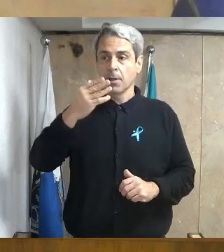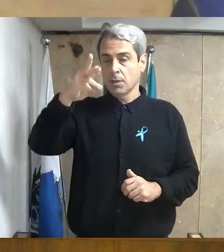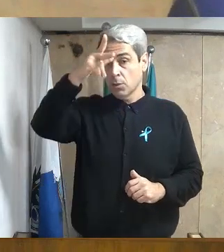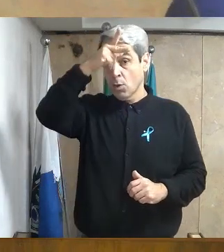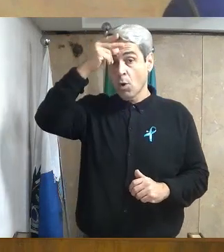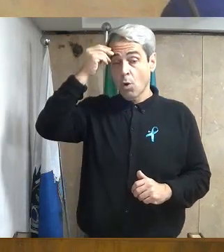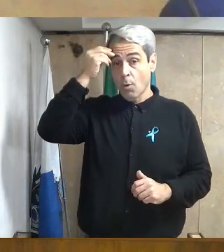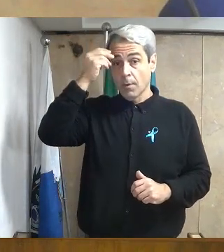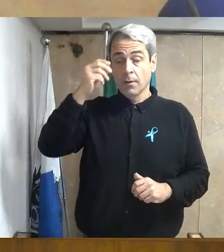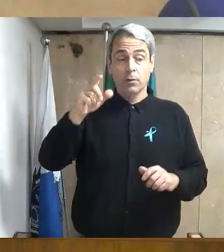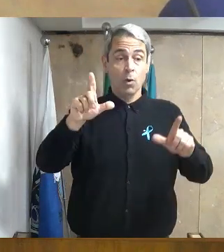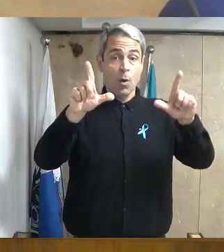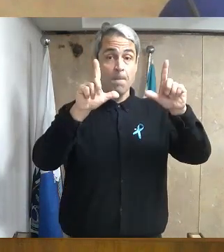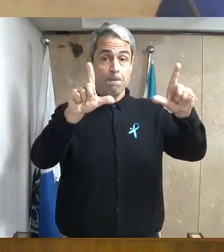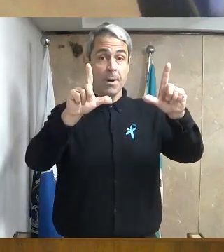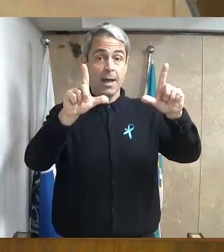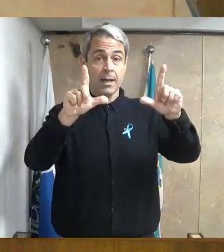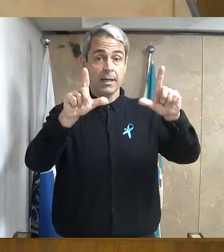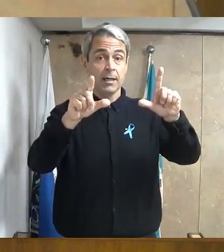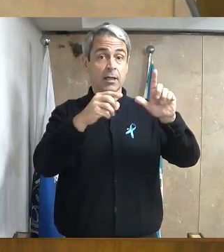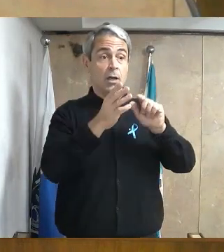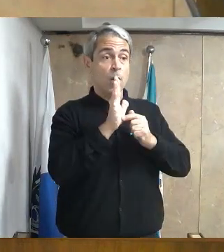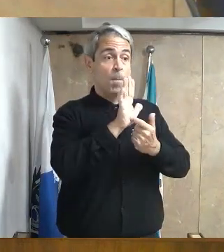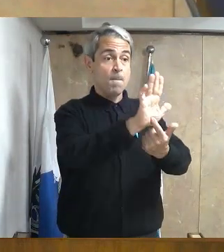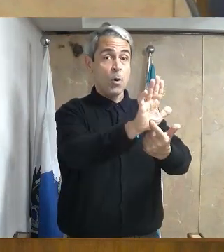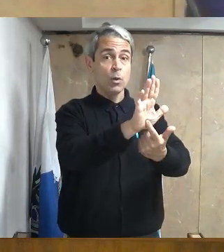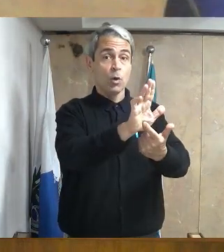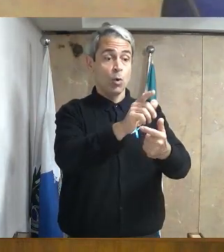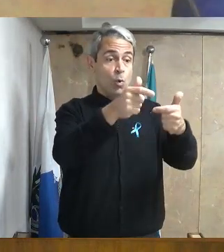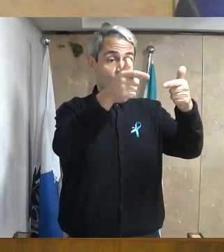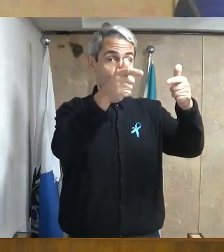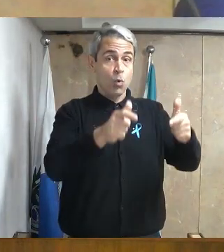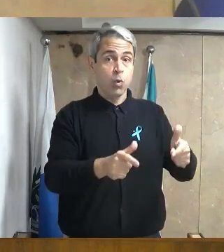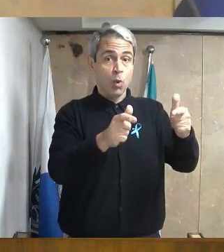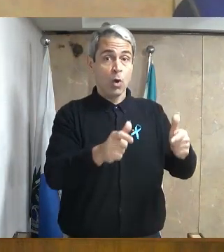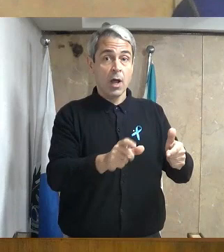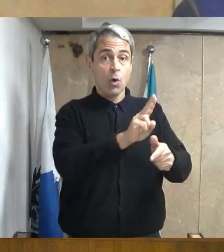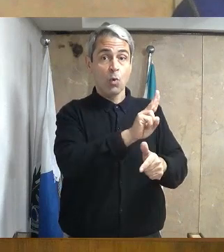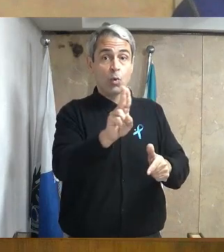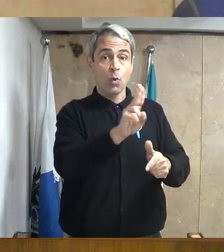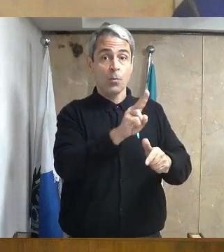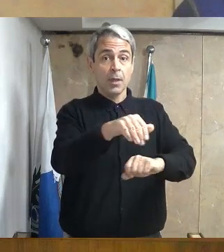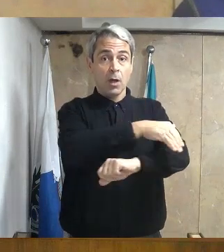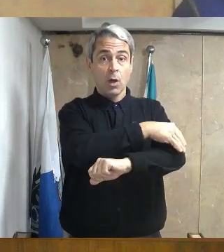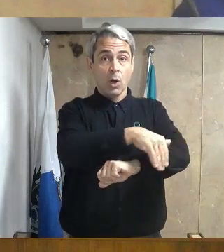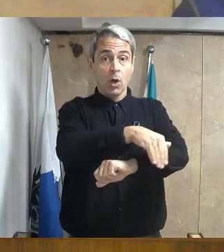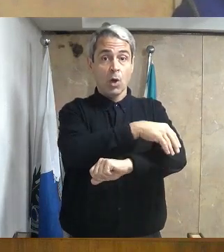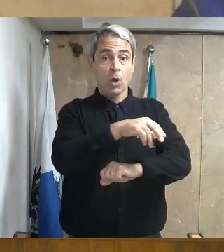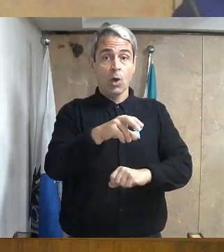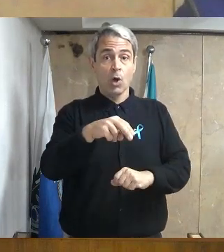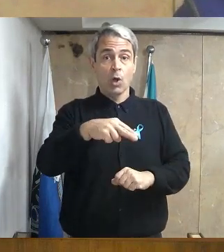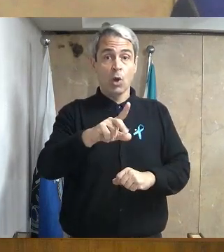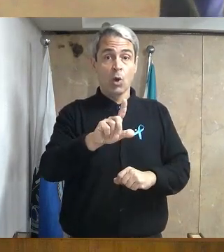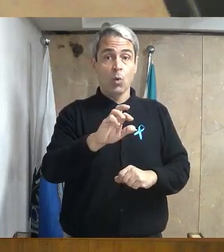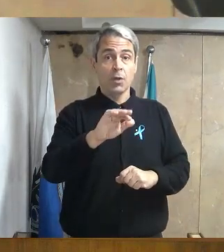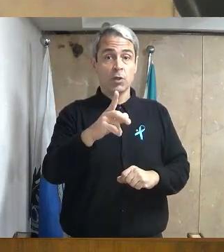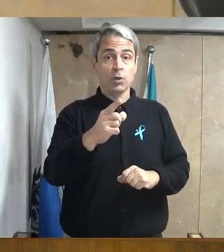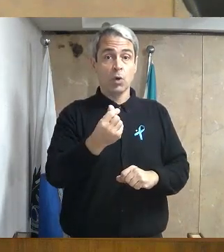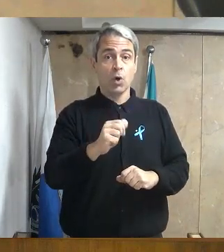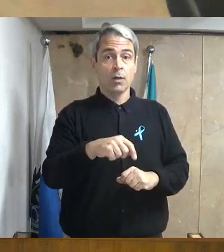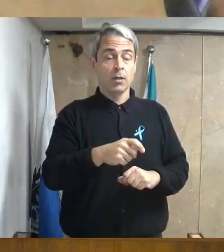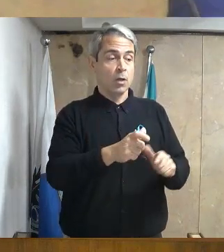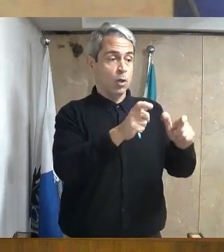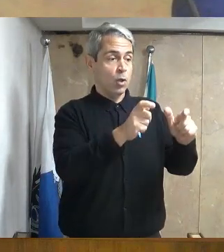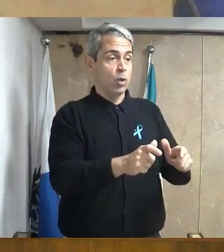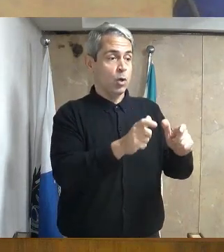placas indicativas contendo o nome do logradouro e CEP na rua Luiz Cláudio Ribeiro Moreira,